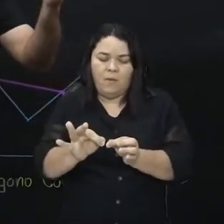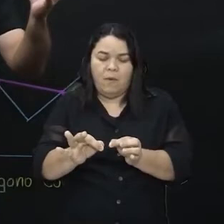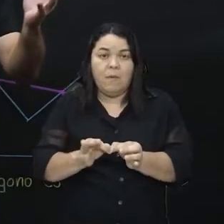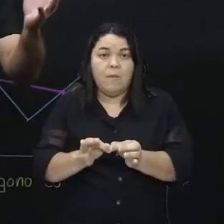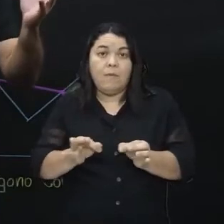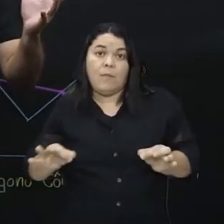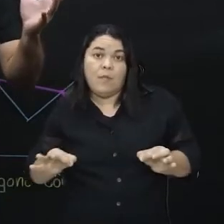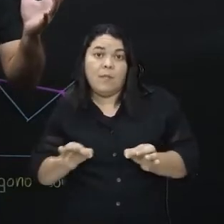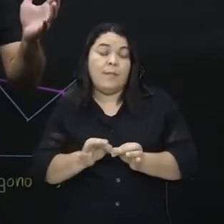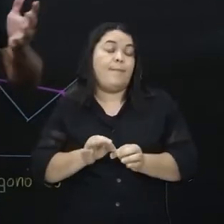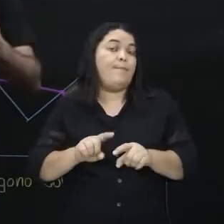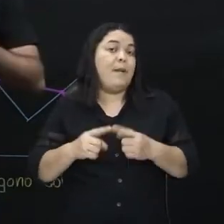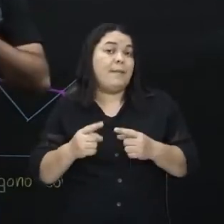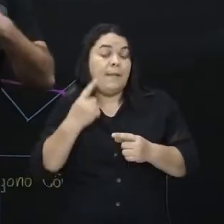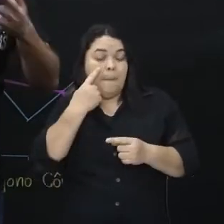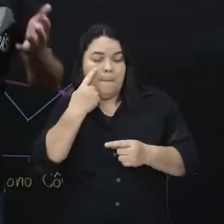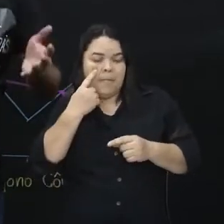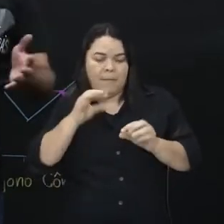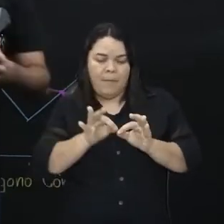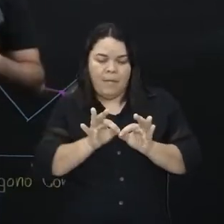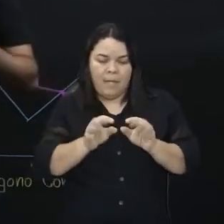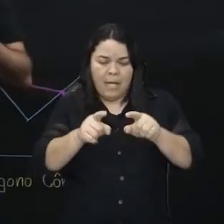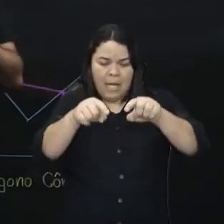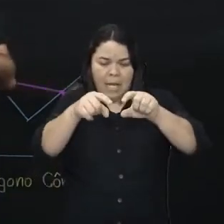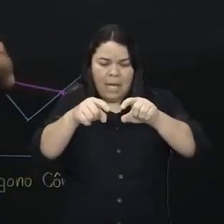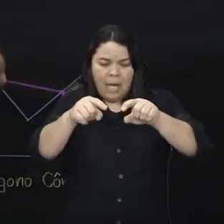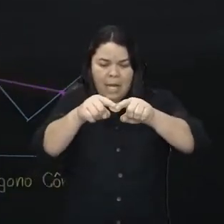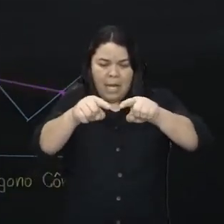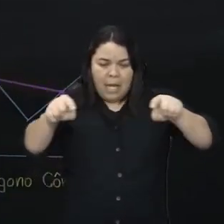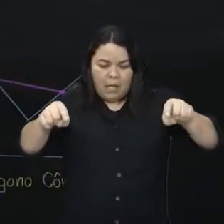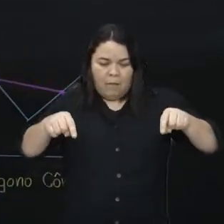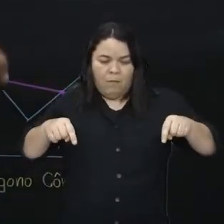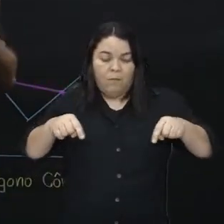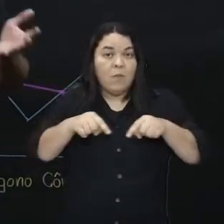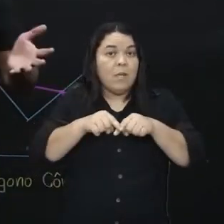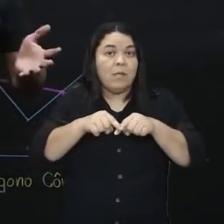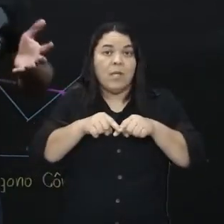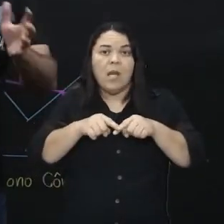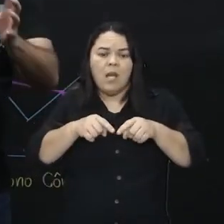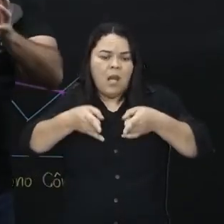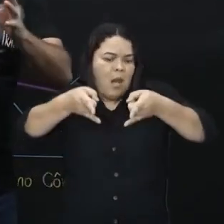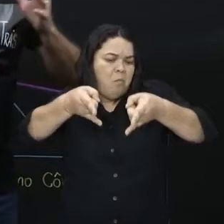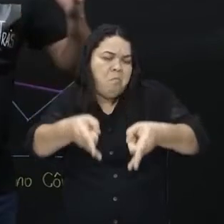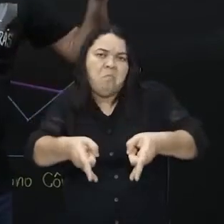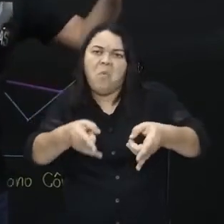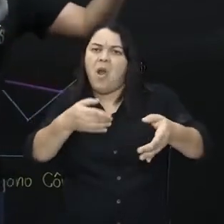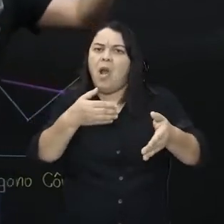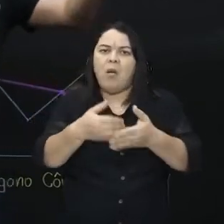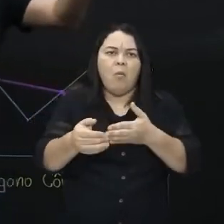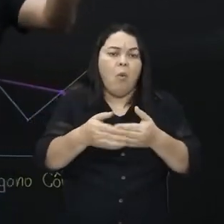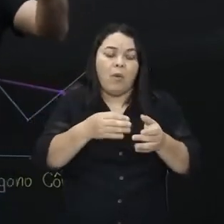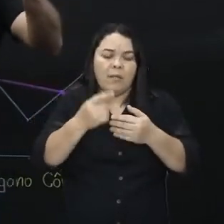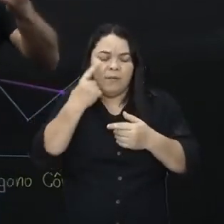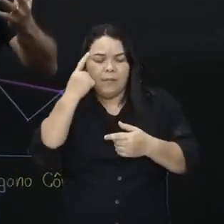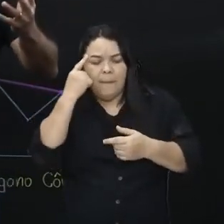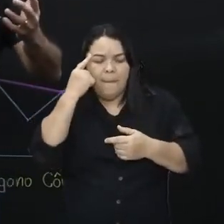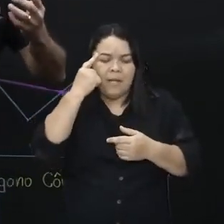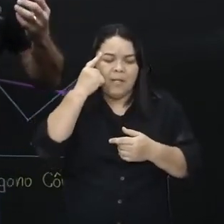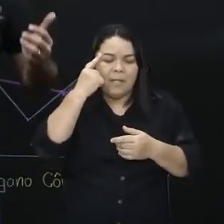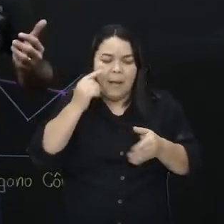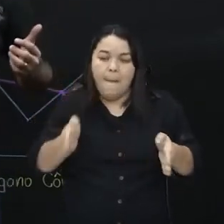considerar a tua sala toda, seja a sala de aula, a sala da tua casa, o teu quarto, se você considerar todas